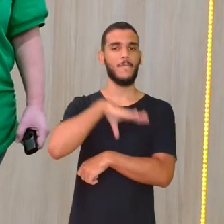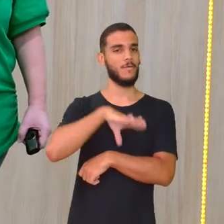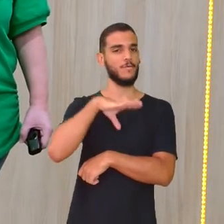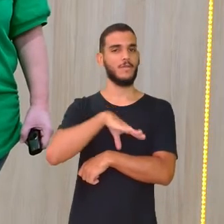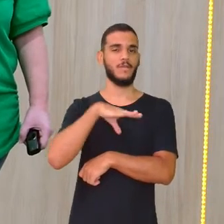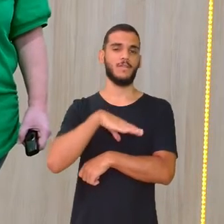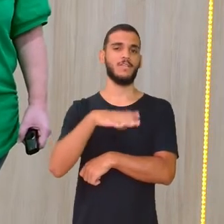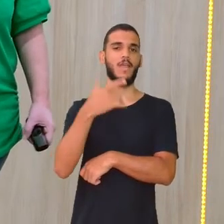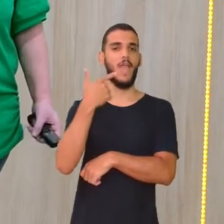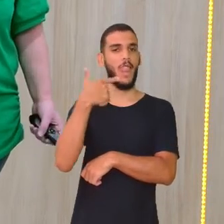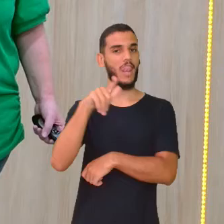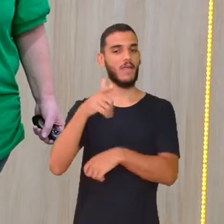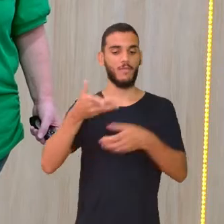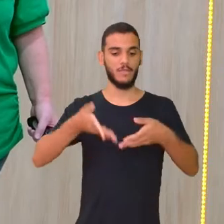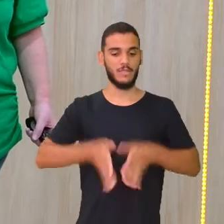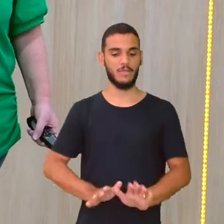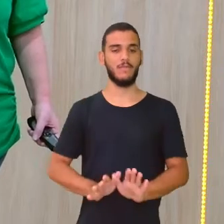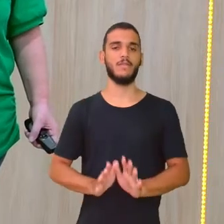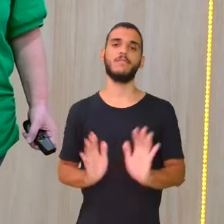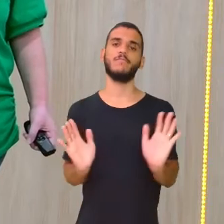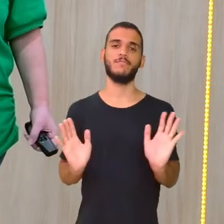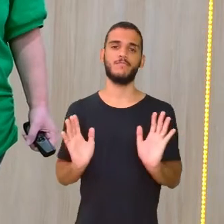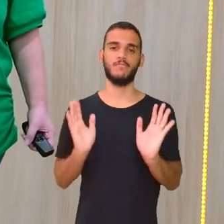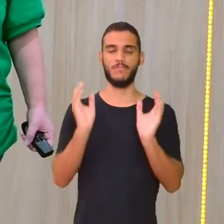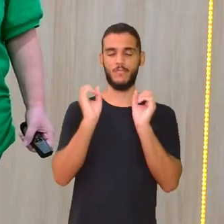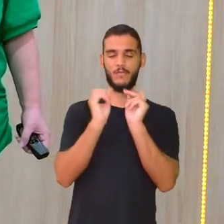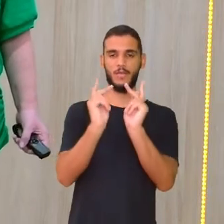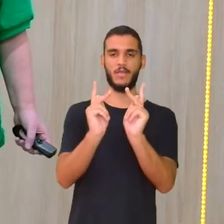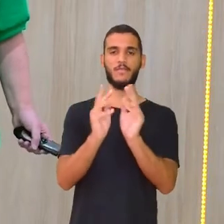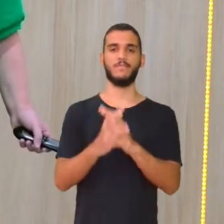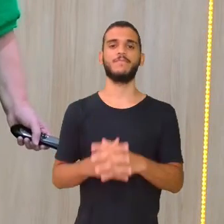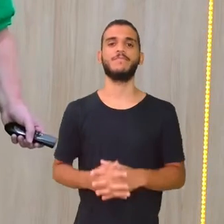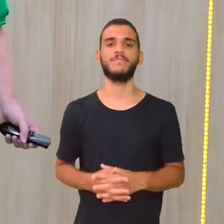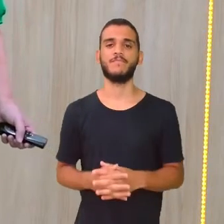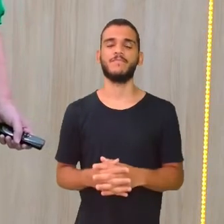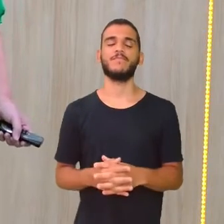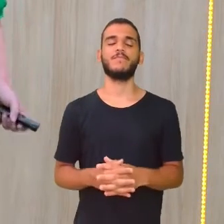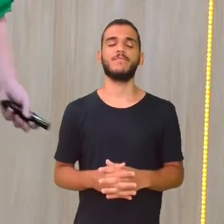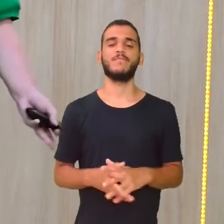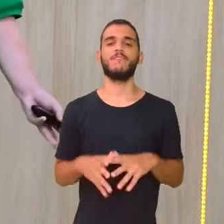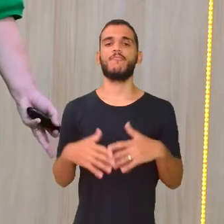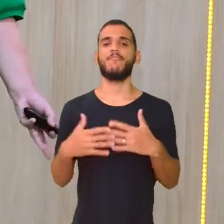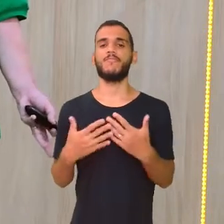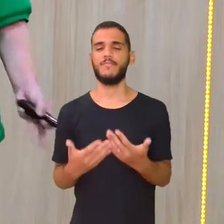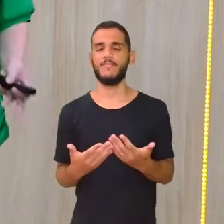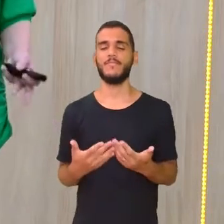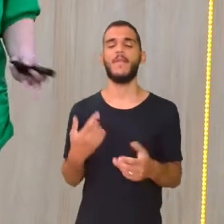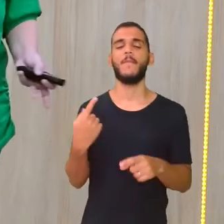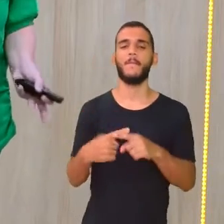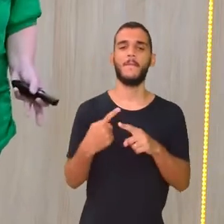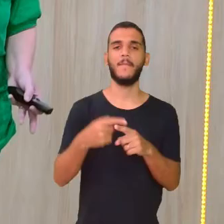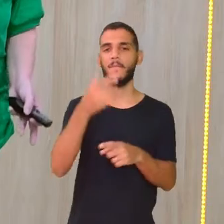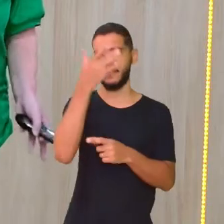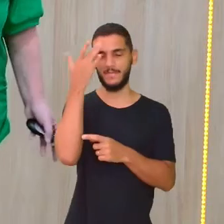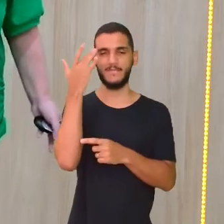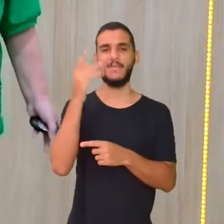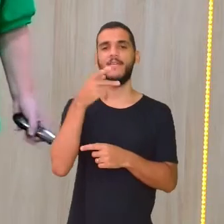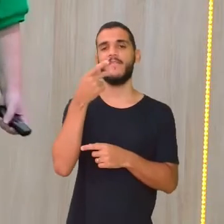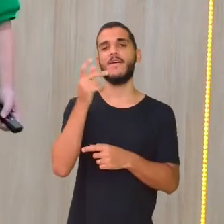não falo português? Simples, porque o pessoal na Espanha, a disciplina mais importante é o espanhol. Não vai